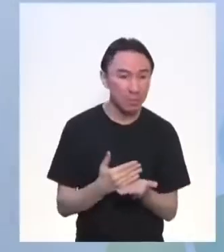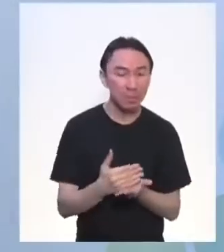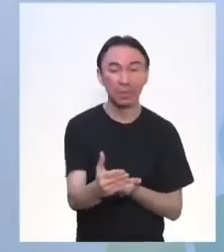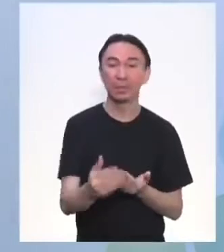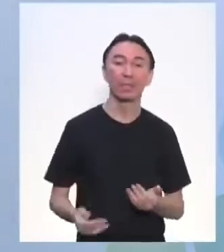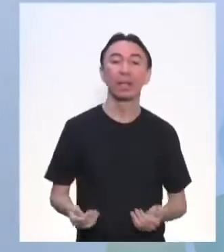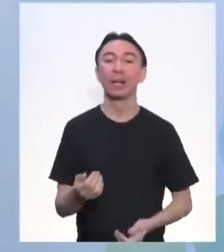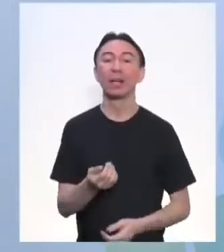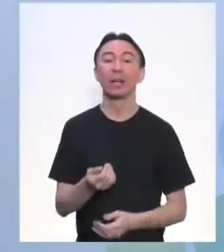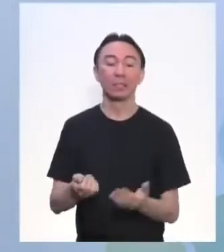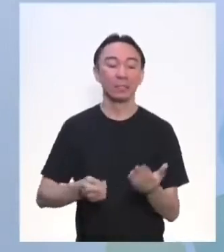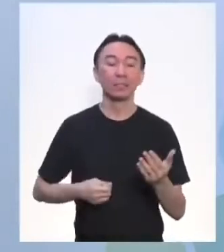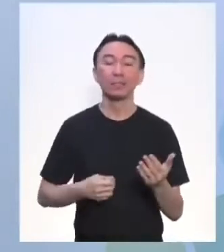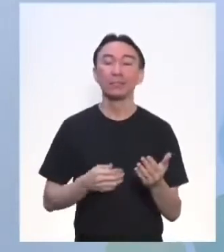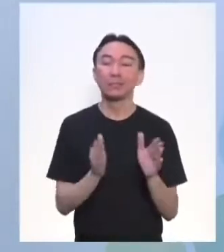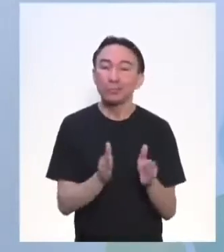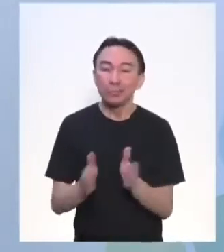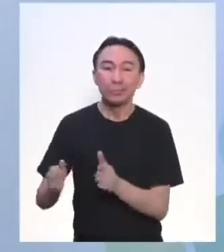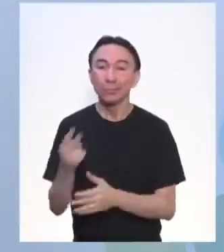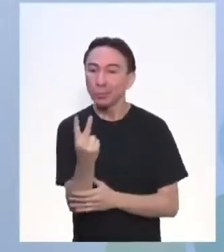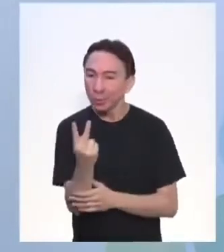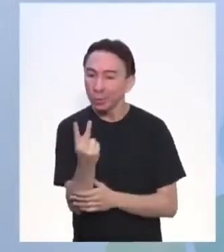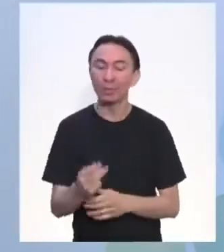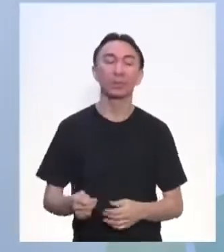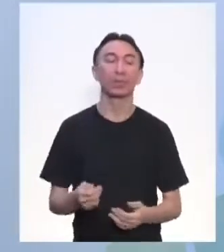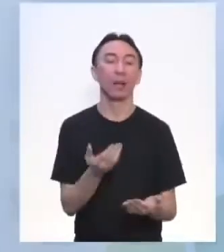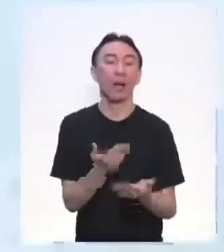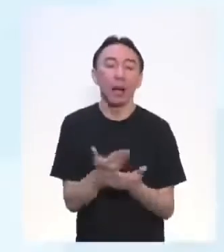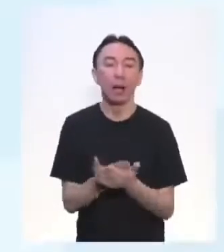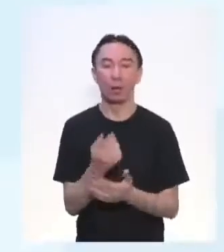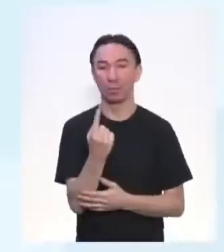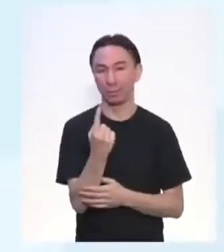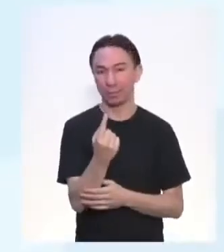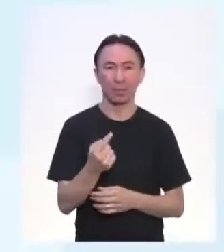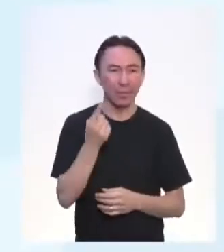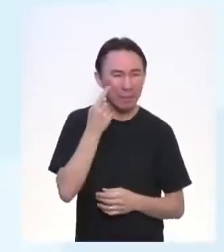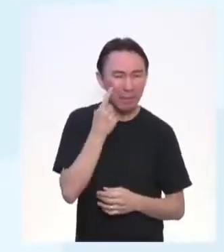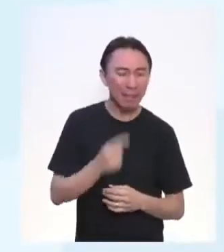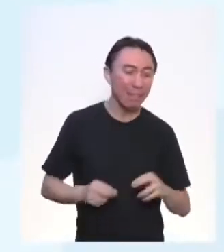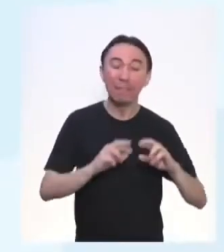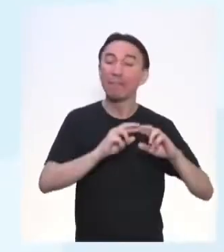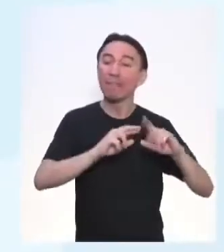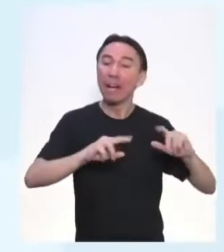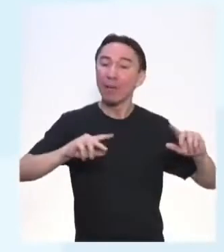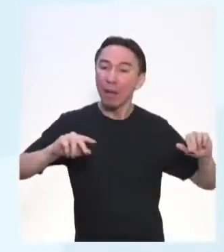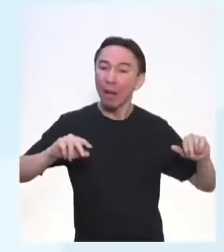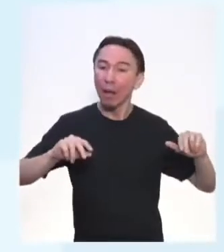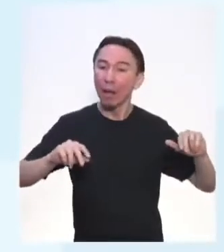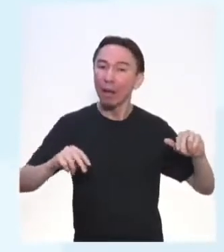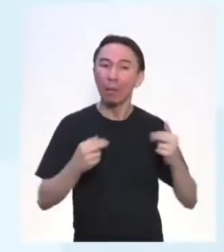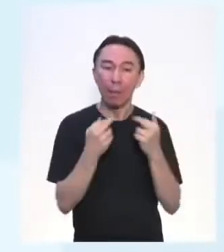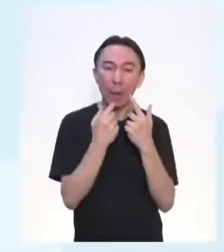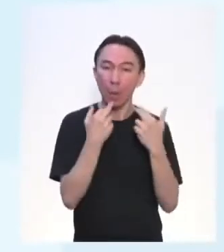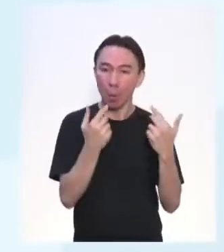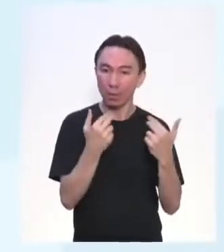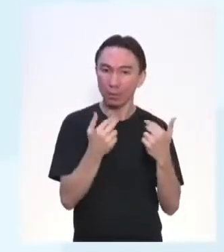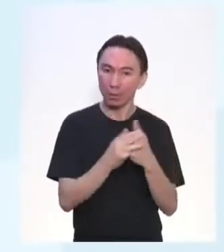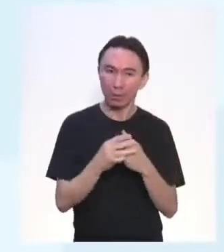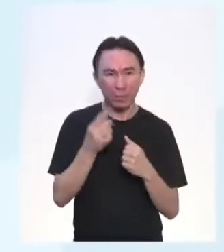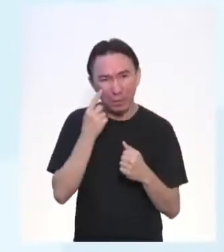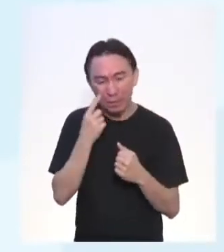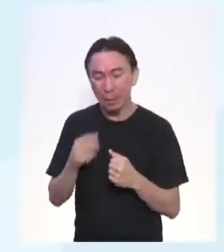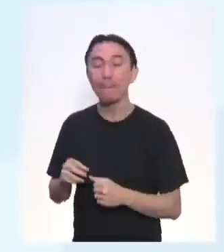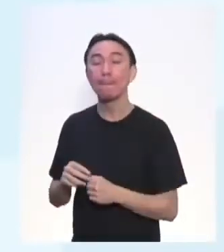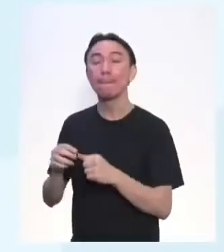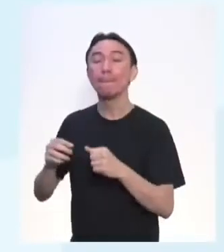nós vamos falar sobre as variedades linguísticas, né? Quais as influências que o nosso português tem, tá bom? Vai ser bem interessante,